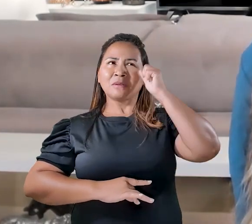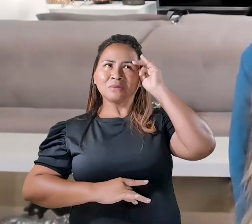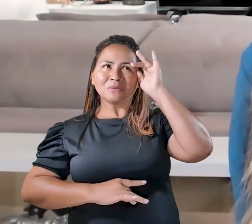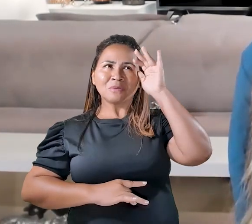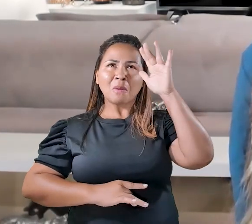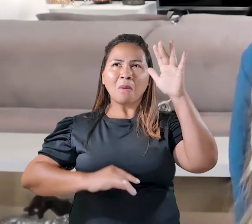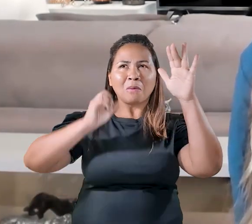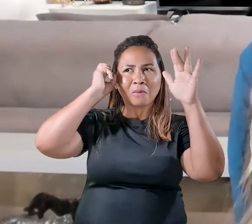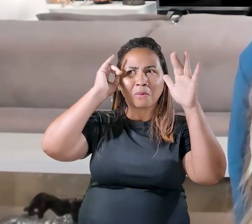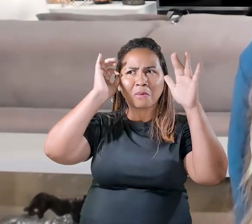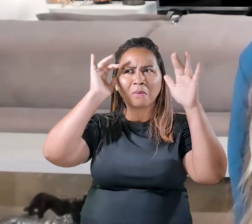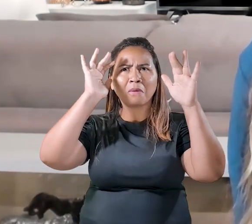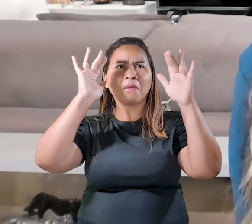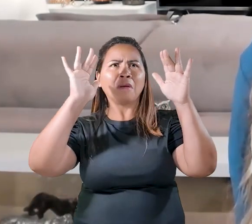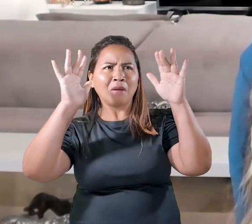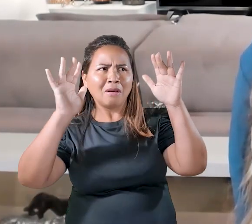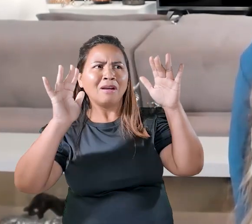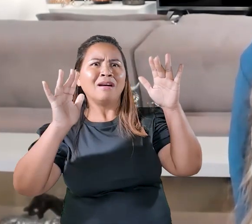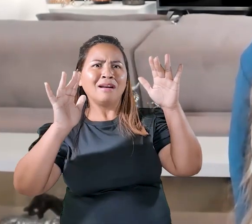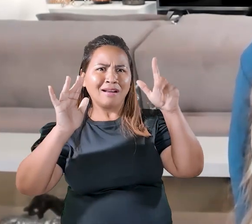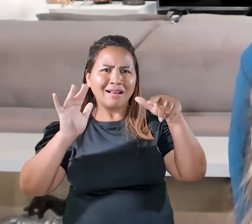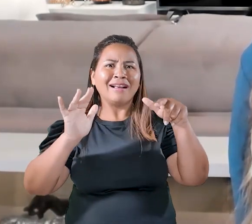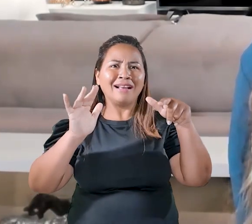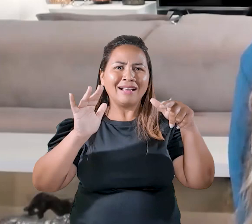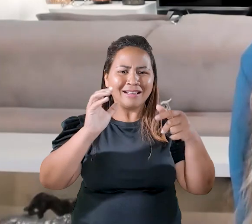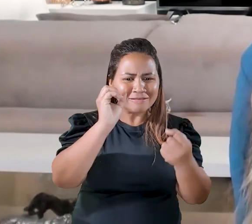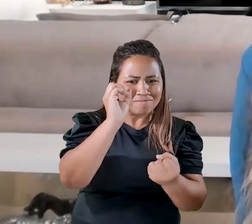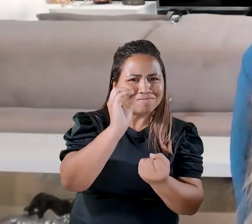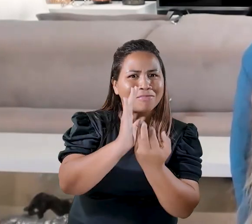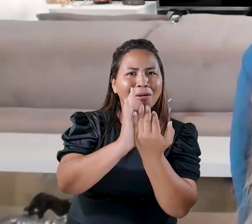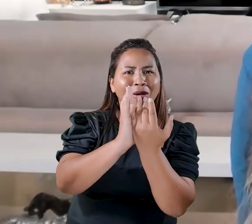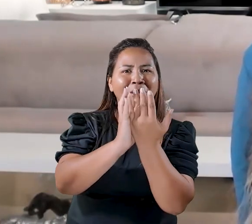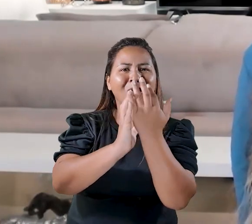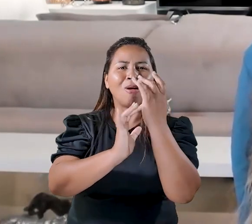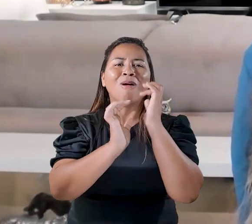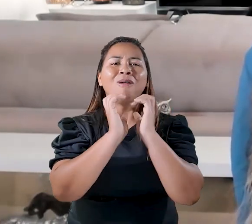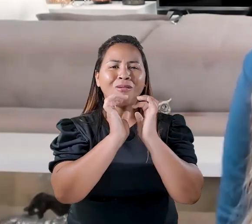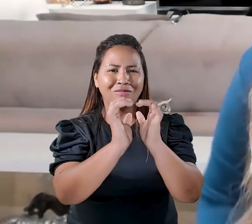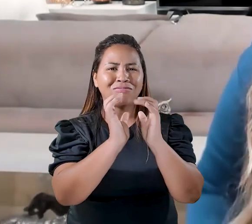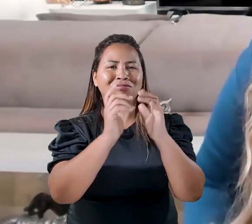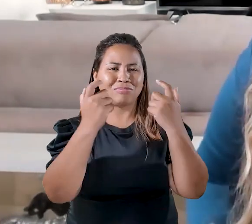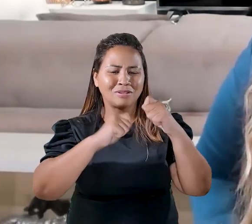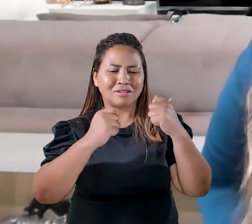mente. Nós só precisamos saber o jeito certo de realizar todos eles.